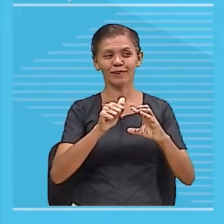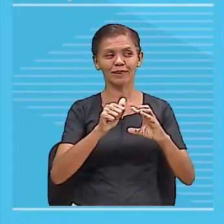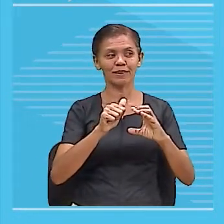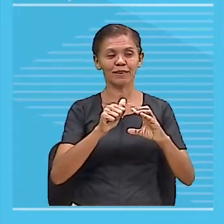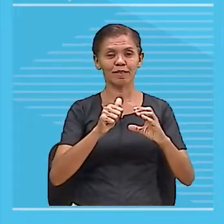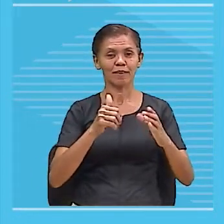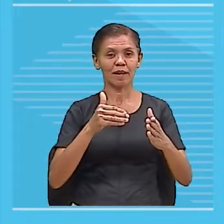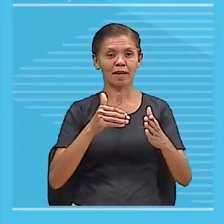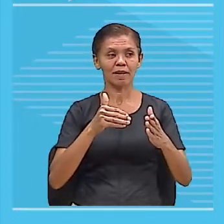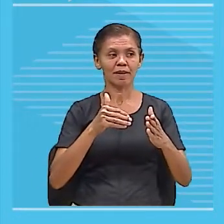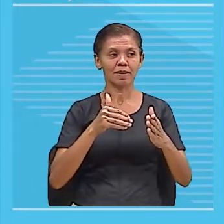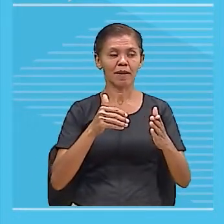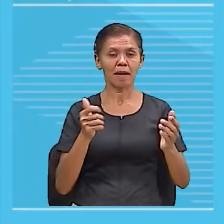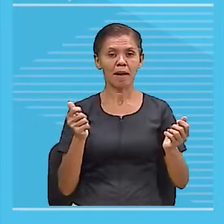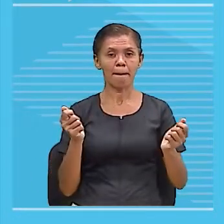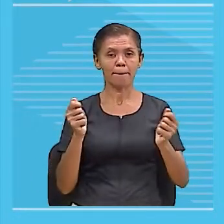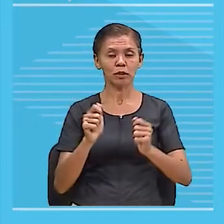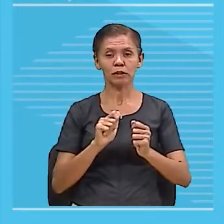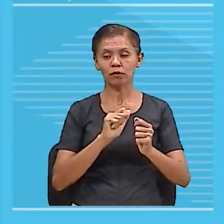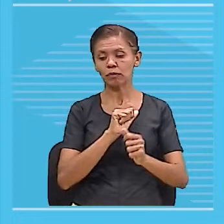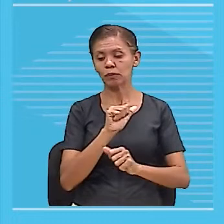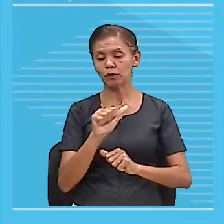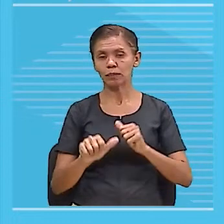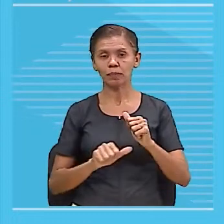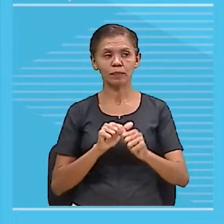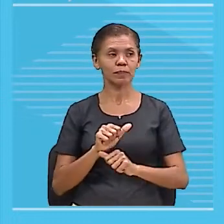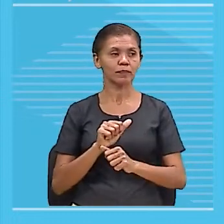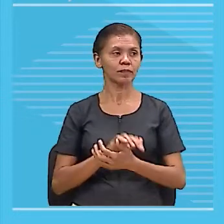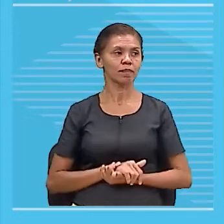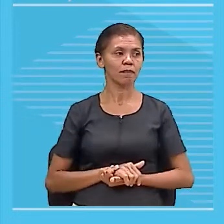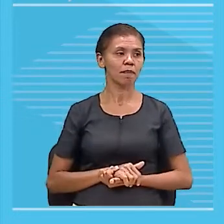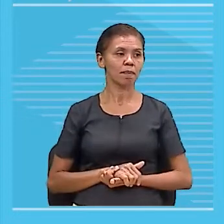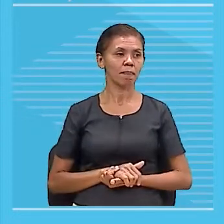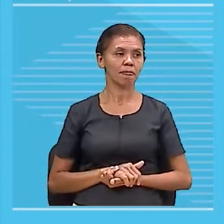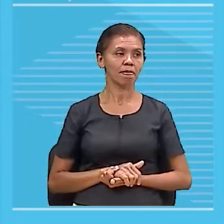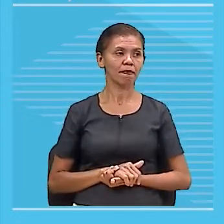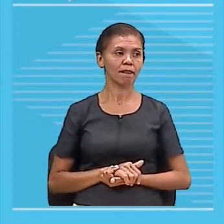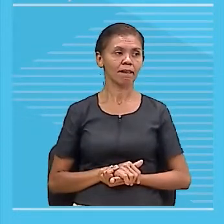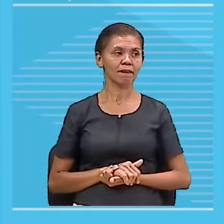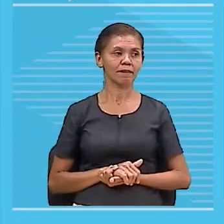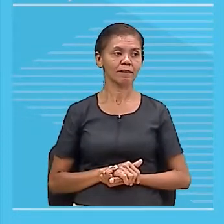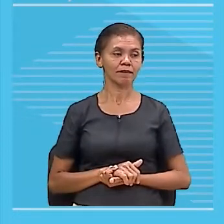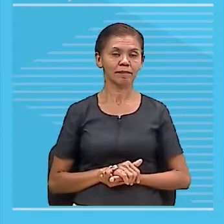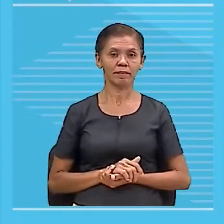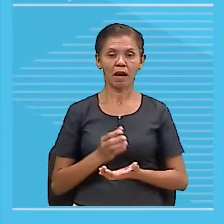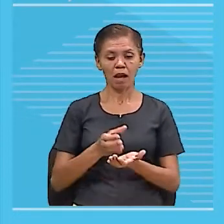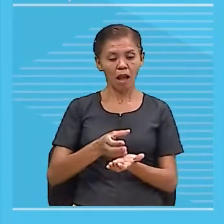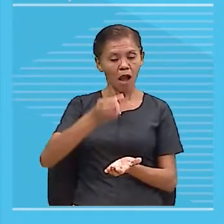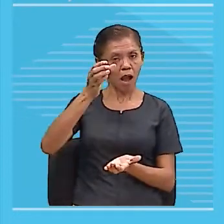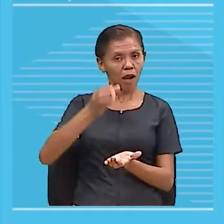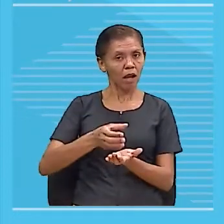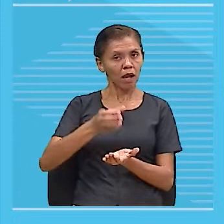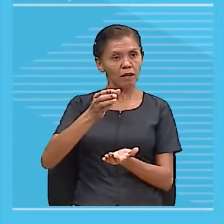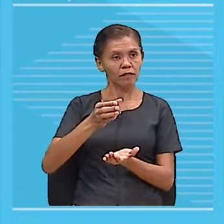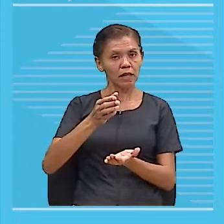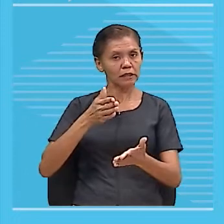ele funciona da mesma forma que uma garrafa térmica. Só que a garrafa impede a troca de calor, né? O